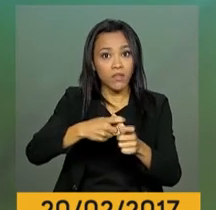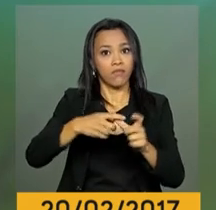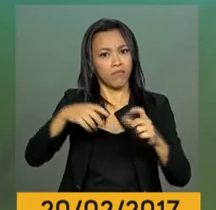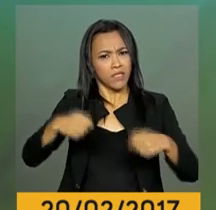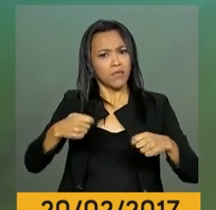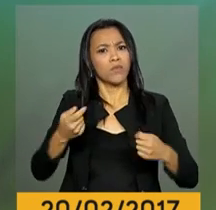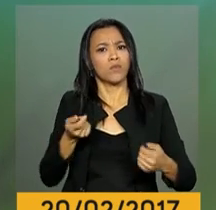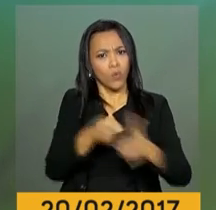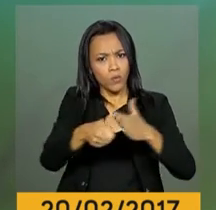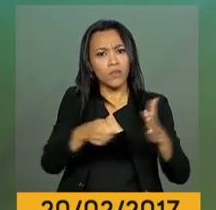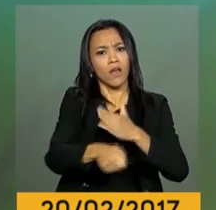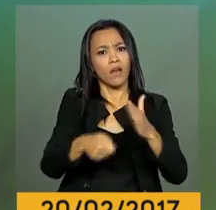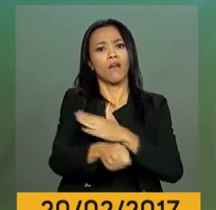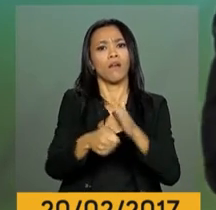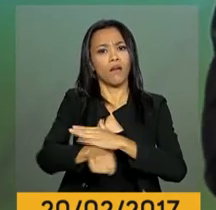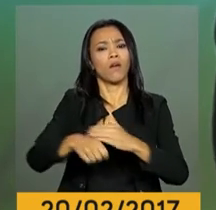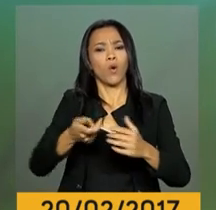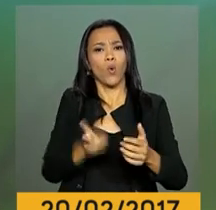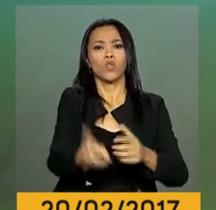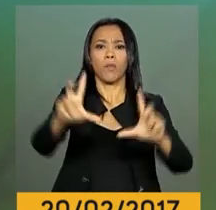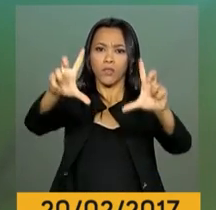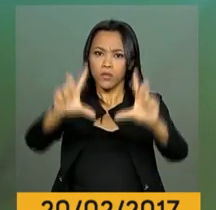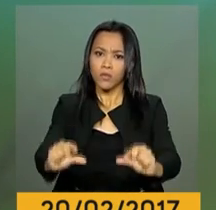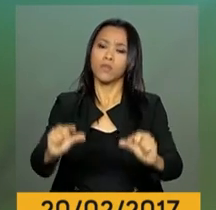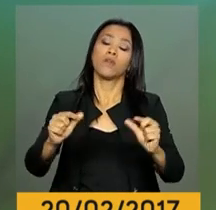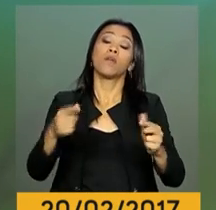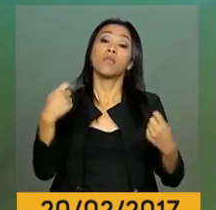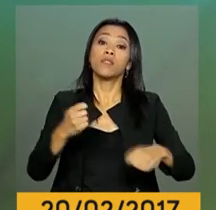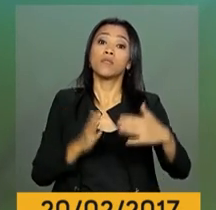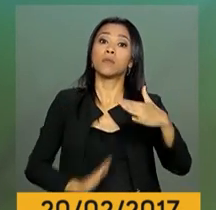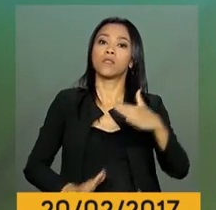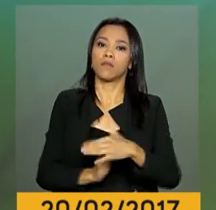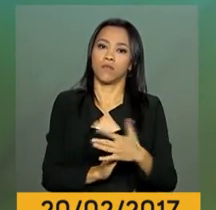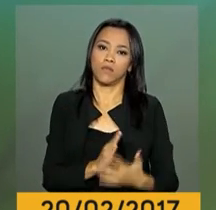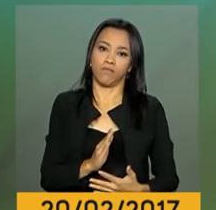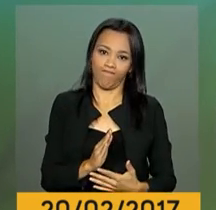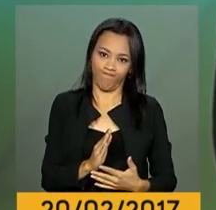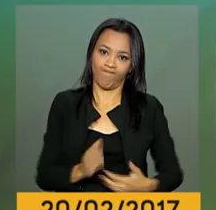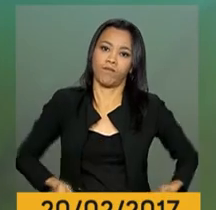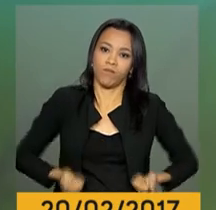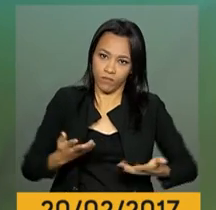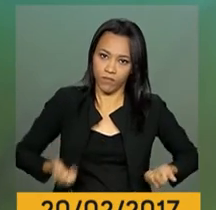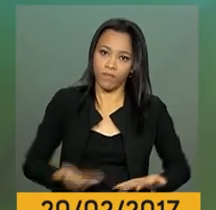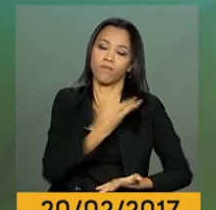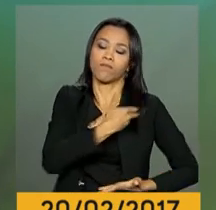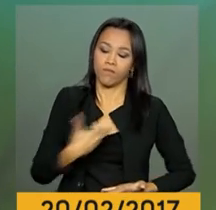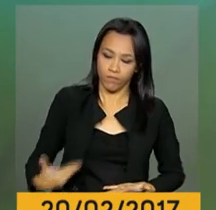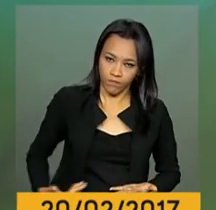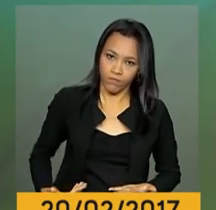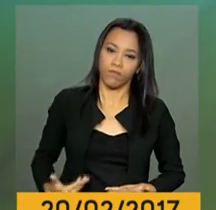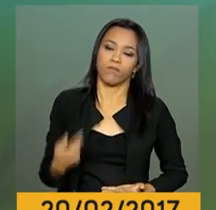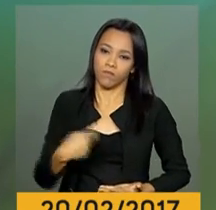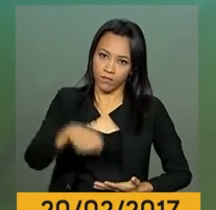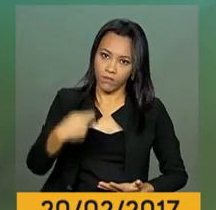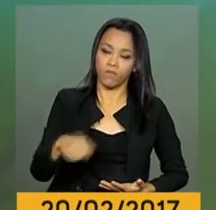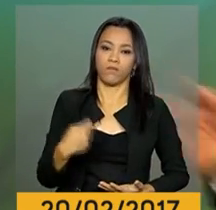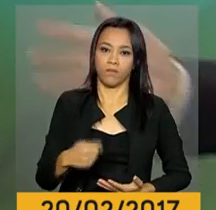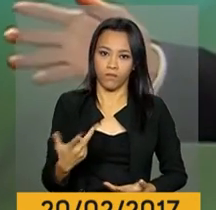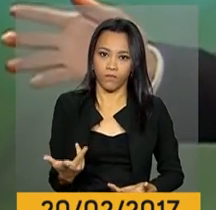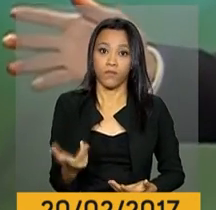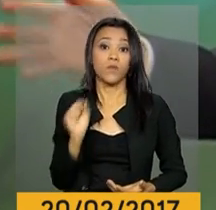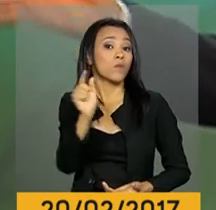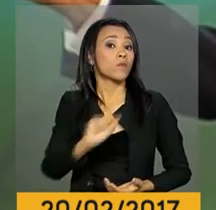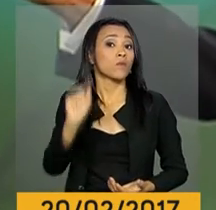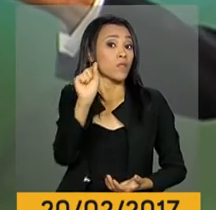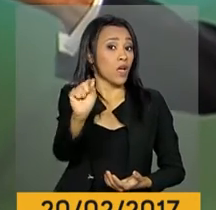tanto, é necessário um teto para os gastos públicos, pautado pela ideia mais elementar, mais popular, mais trivial, mais frugal, que